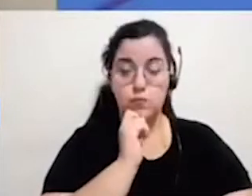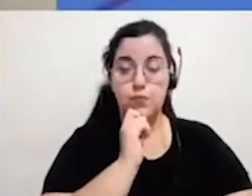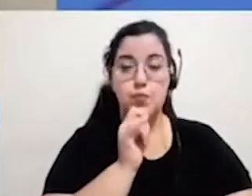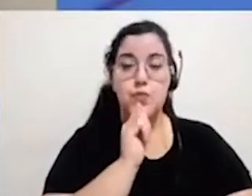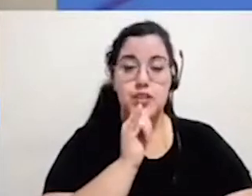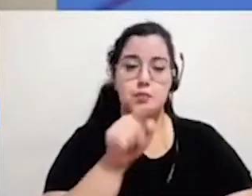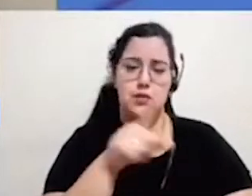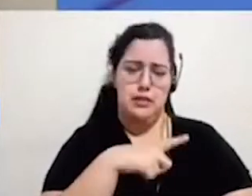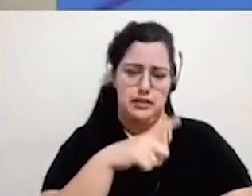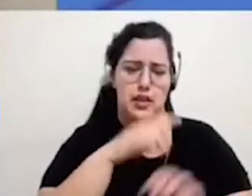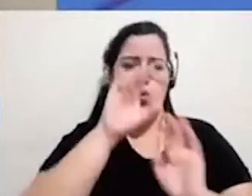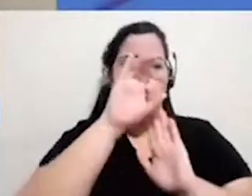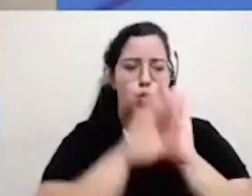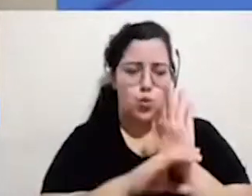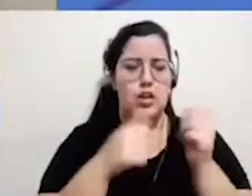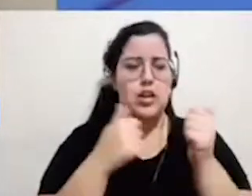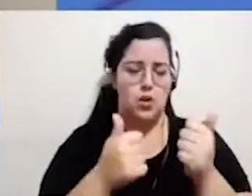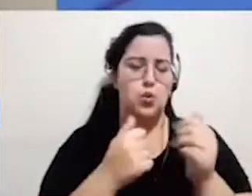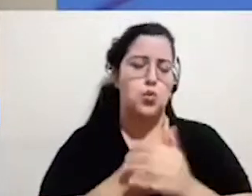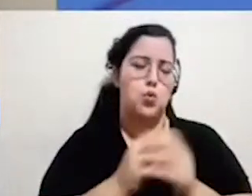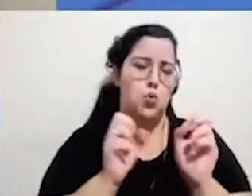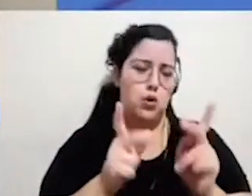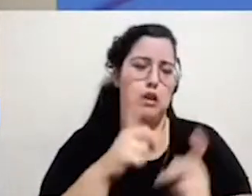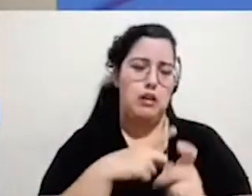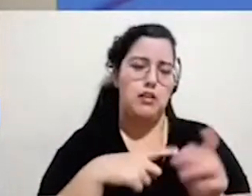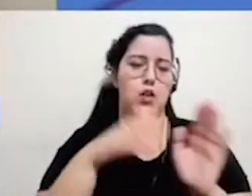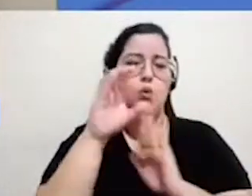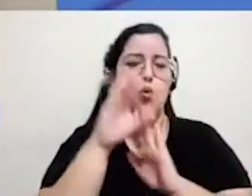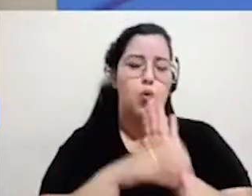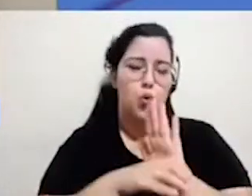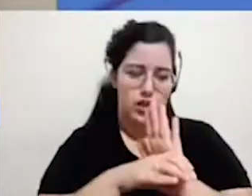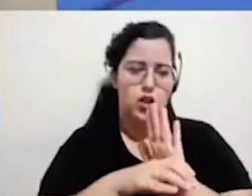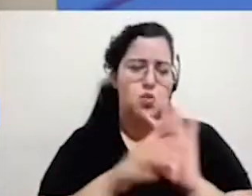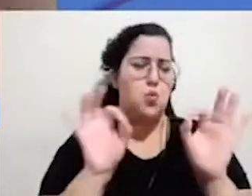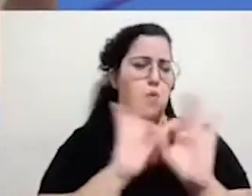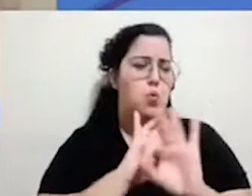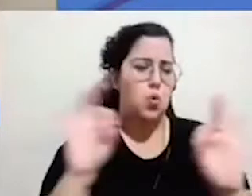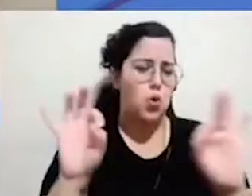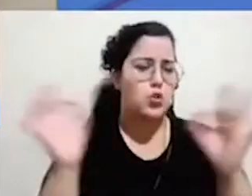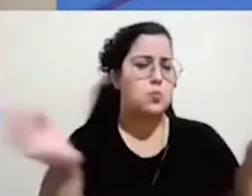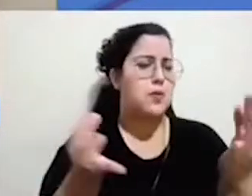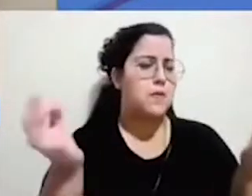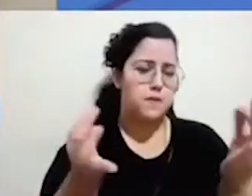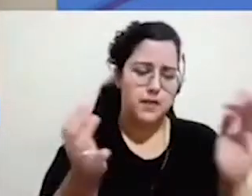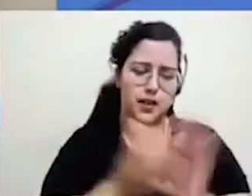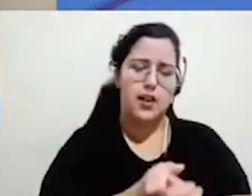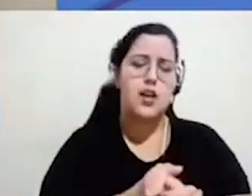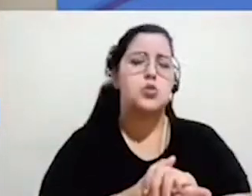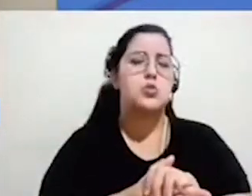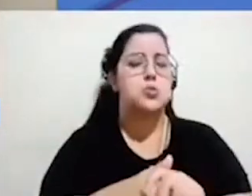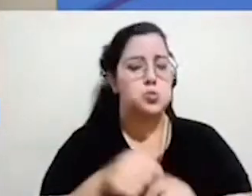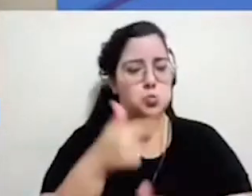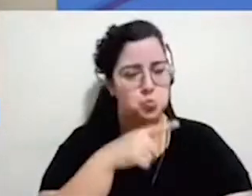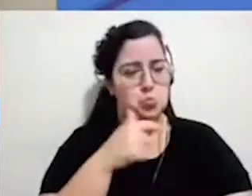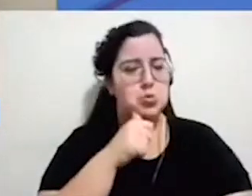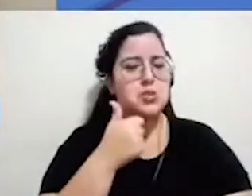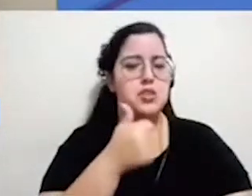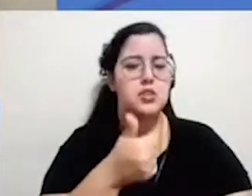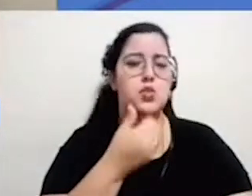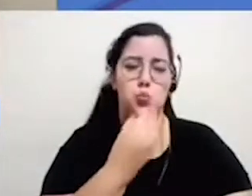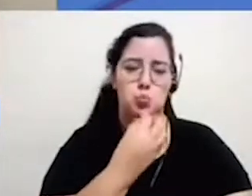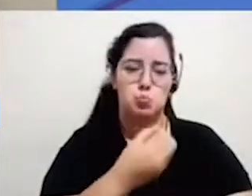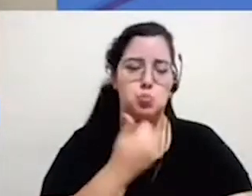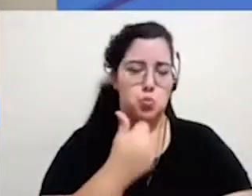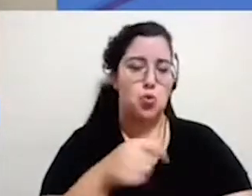esse currículo, tá bom? O currículo mais perfeito possível. Vamos imaginar que a gente tenha conseguido chegar nesse currículo,